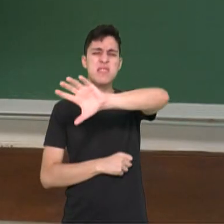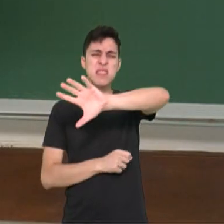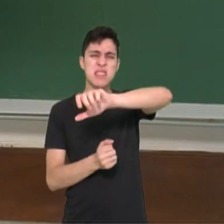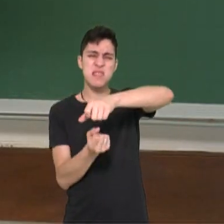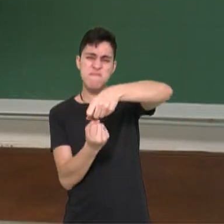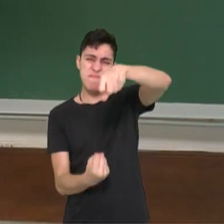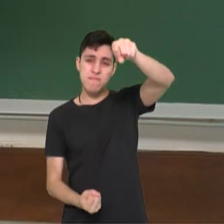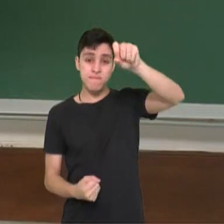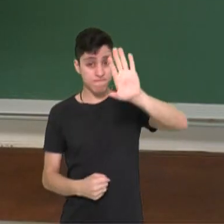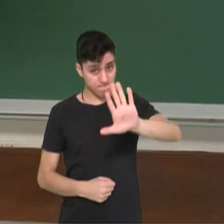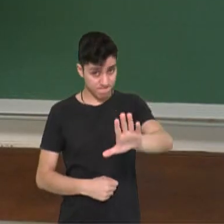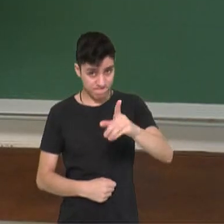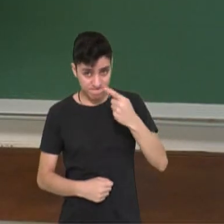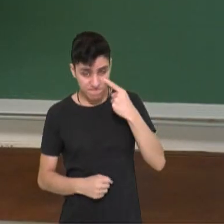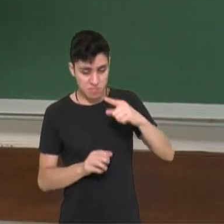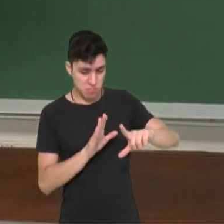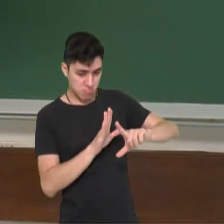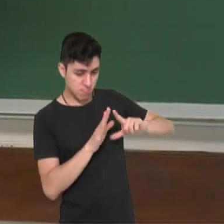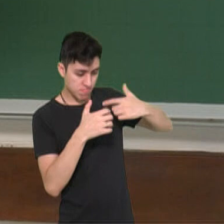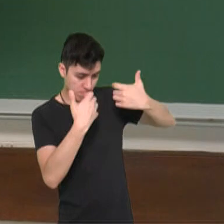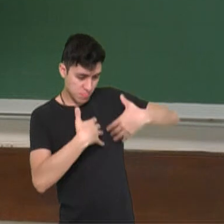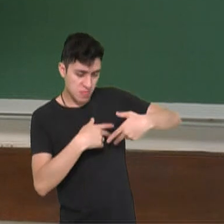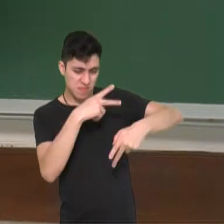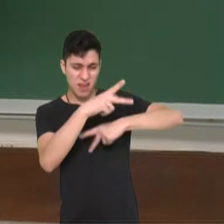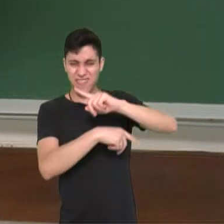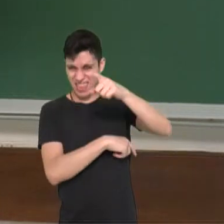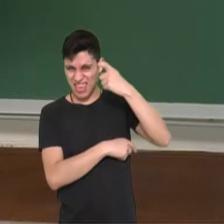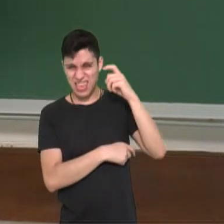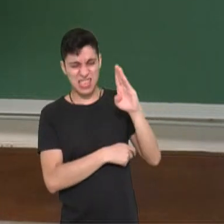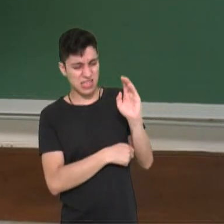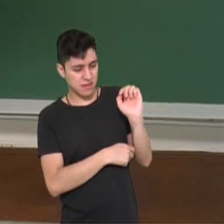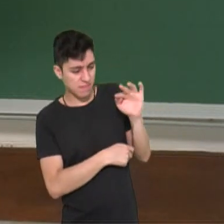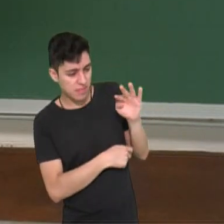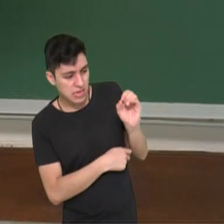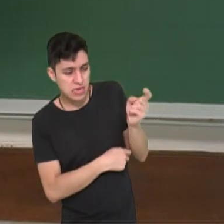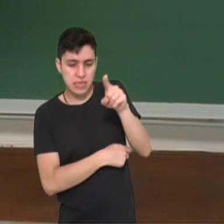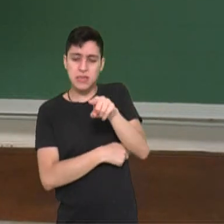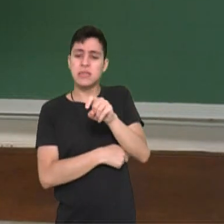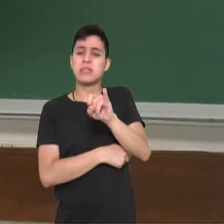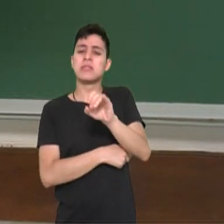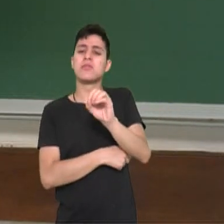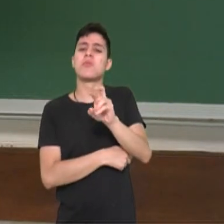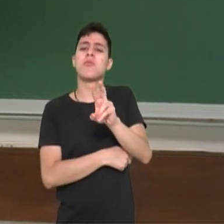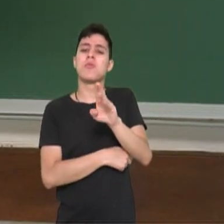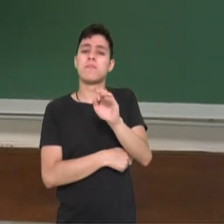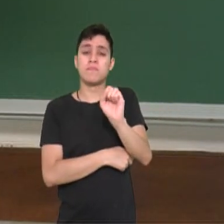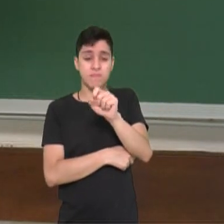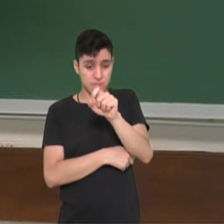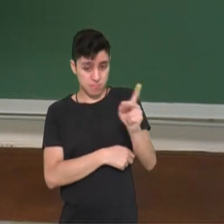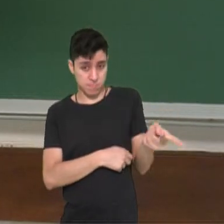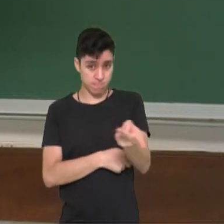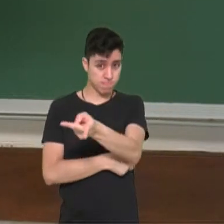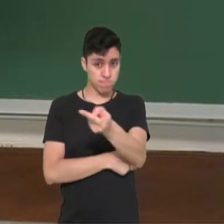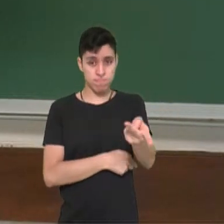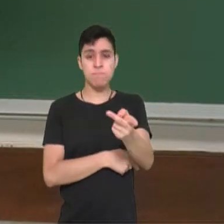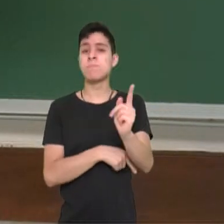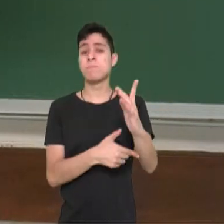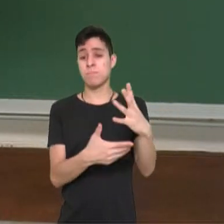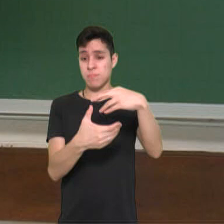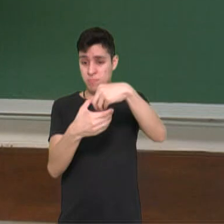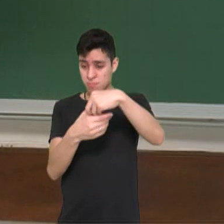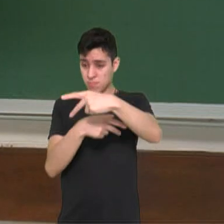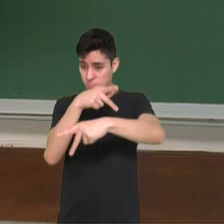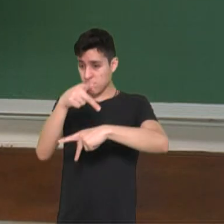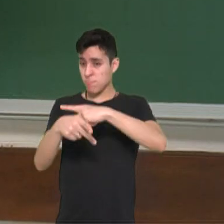esses povos que nós falamos, os bantus e os iorubás, vão ser parte dos povos africanos que